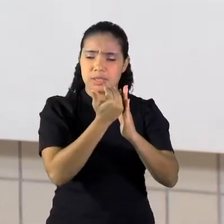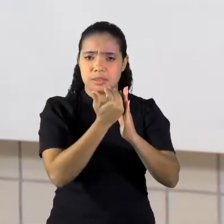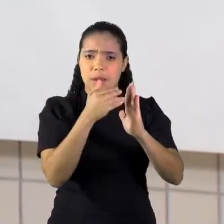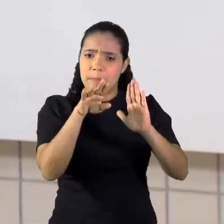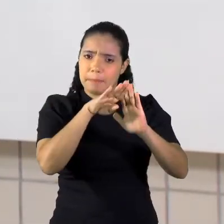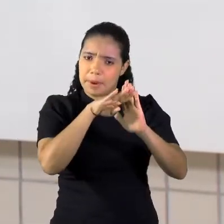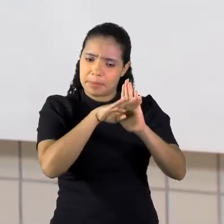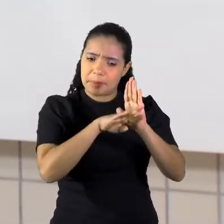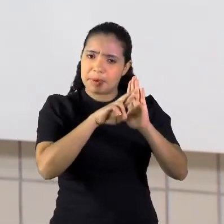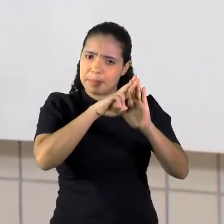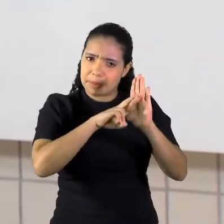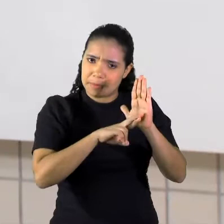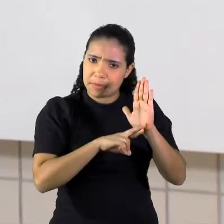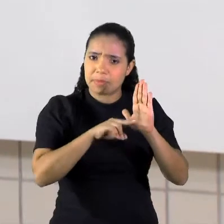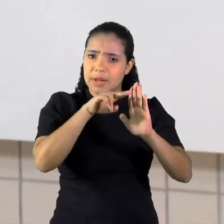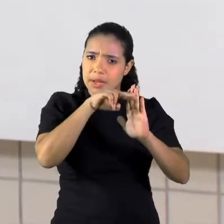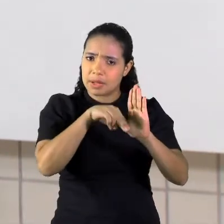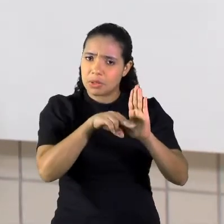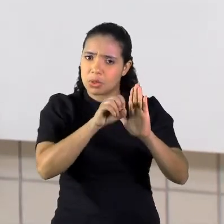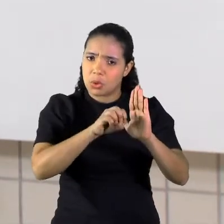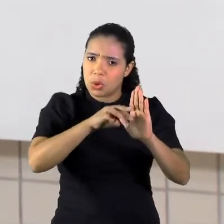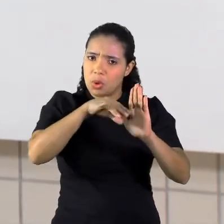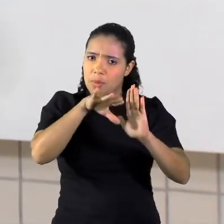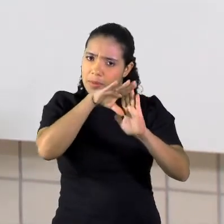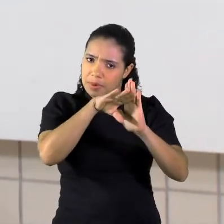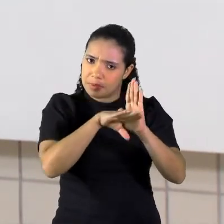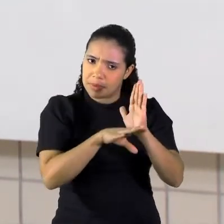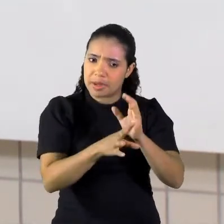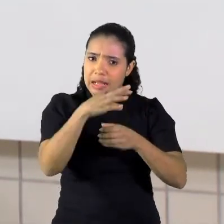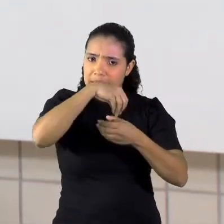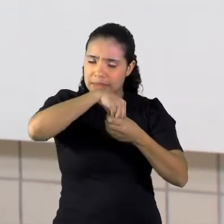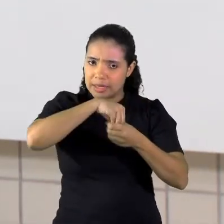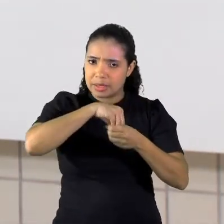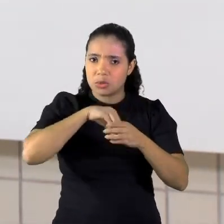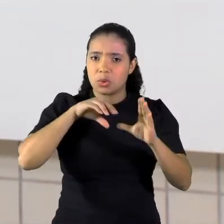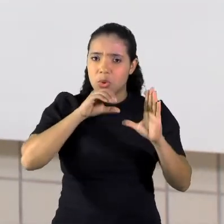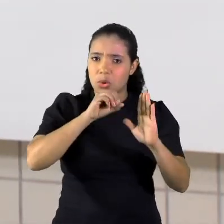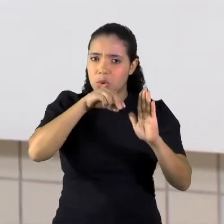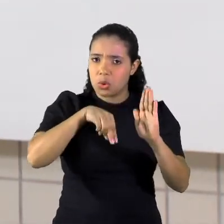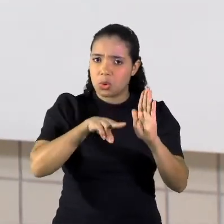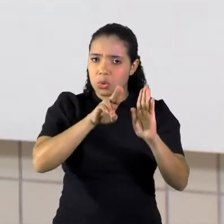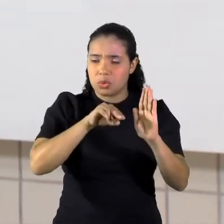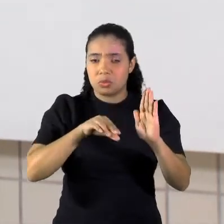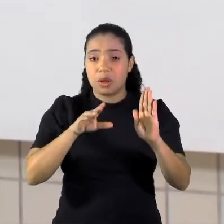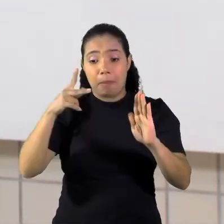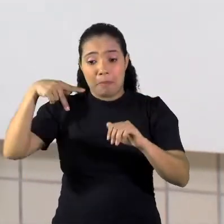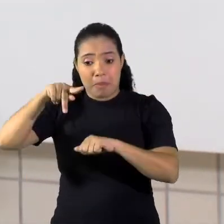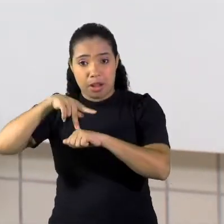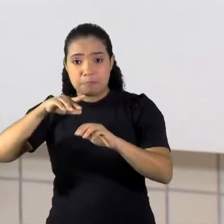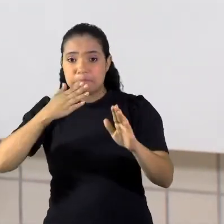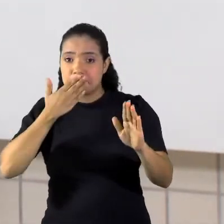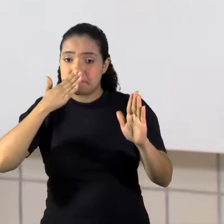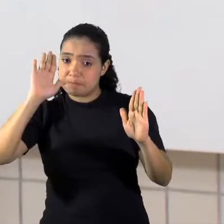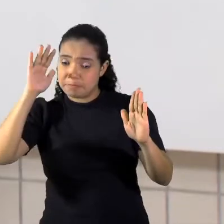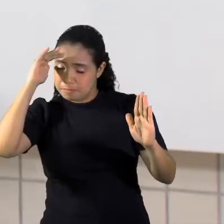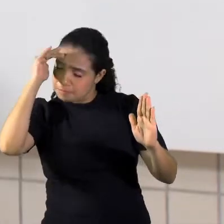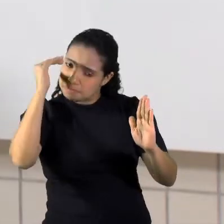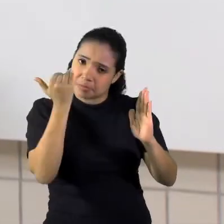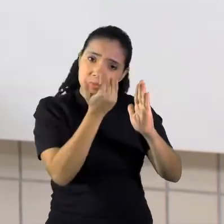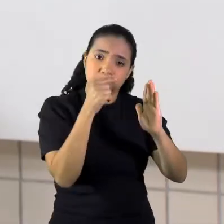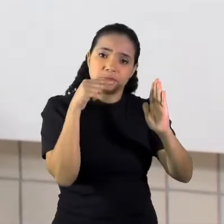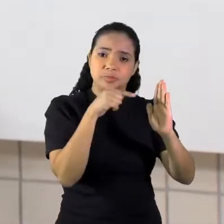obedecer todas as regras que estão impostas, estão declaradas lá na ONU. E ele também tem o compromisso